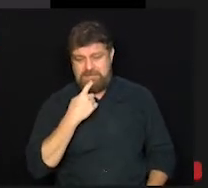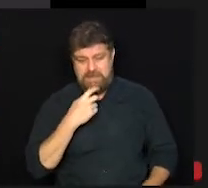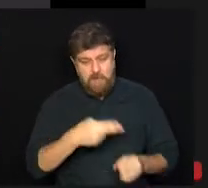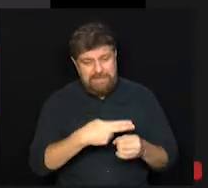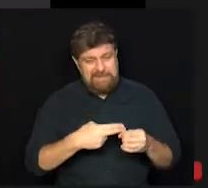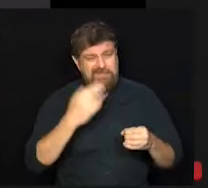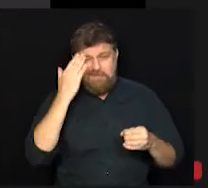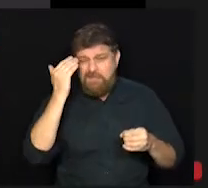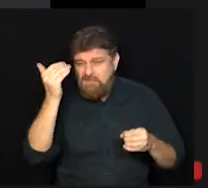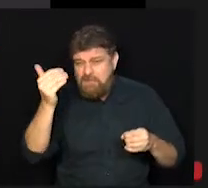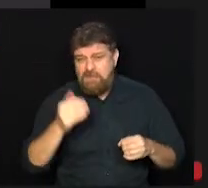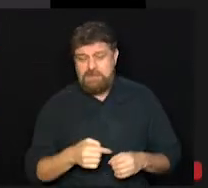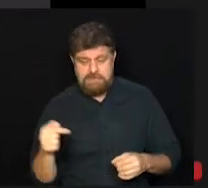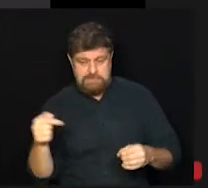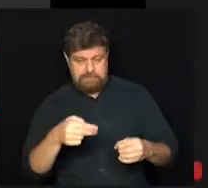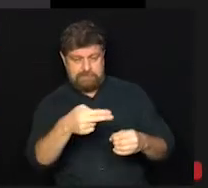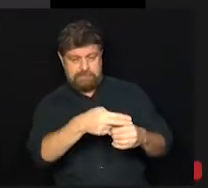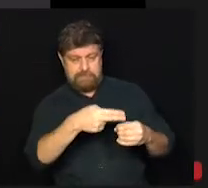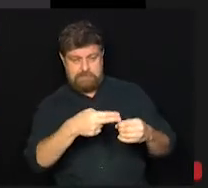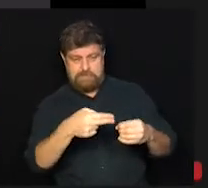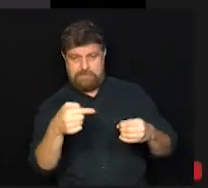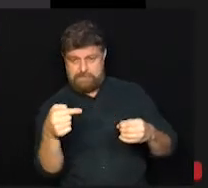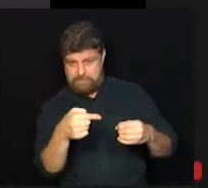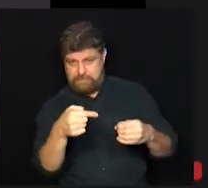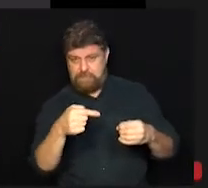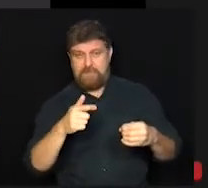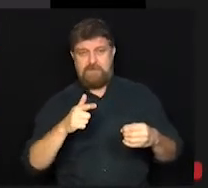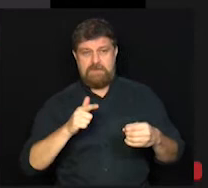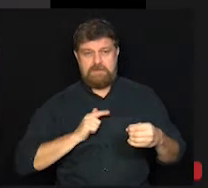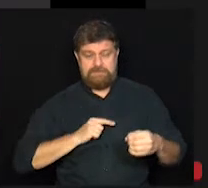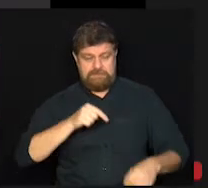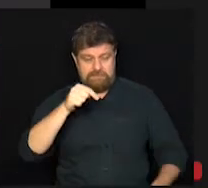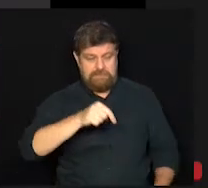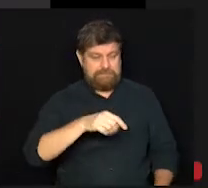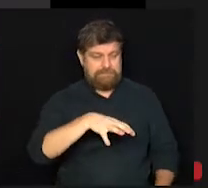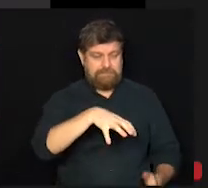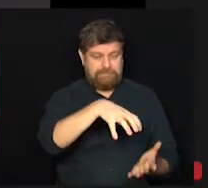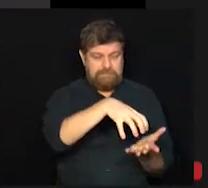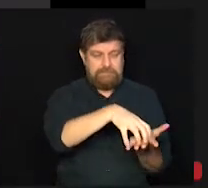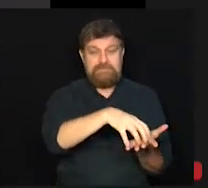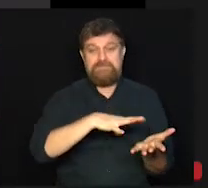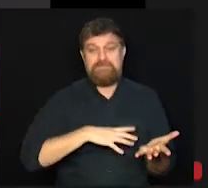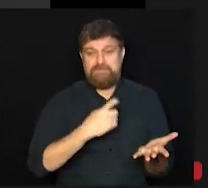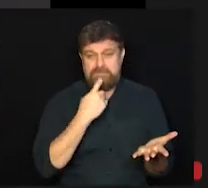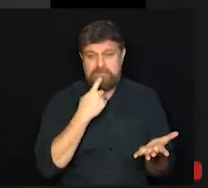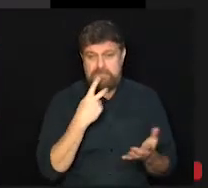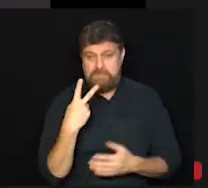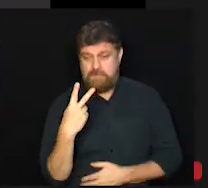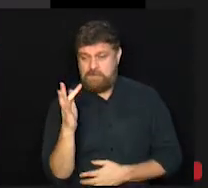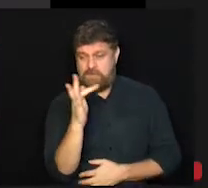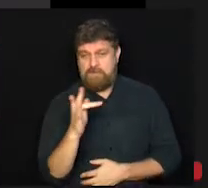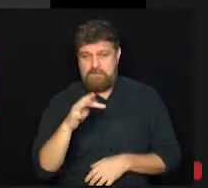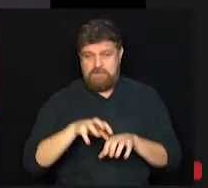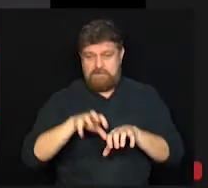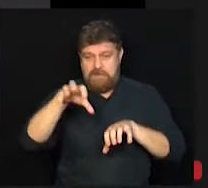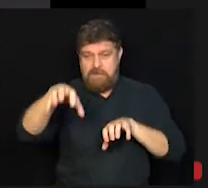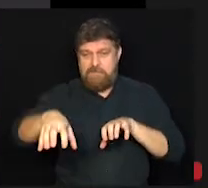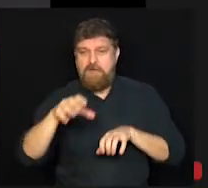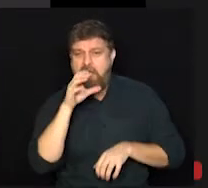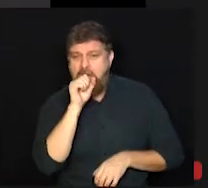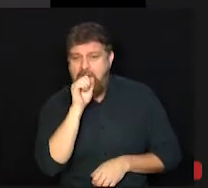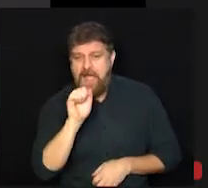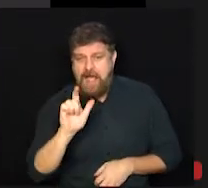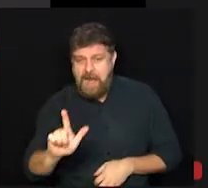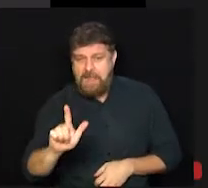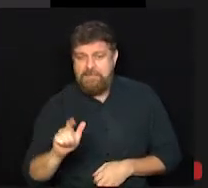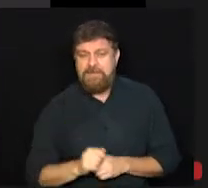ela, na verdade, além do nosso campi em Campinas, nós temos 2 faculdades separadas em Limeira, temos